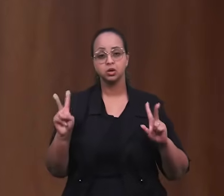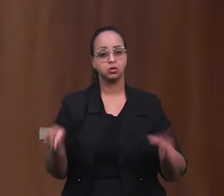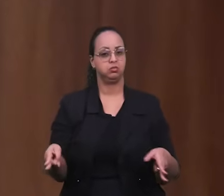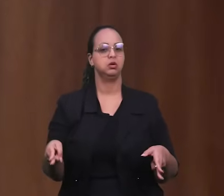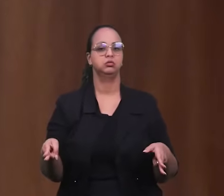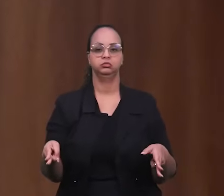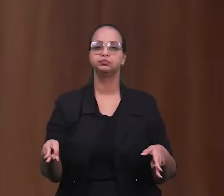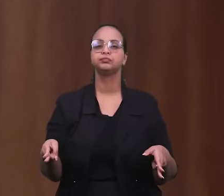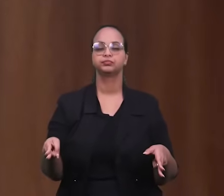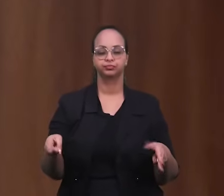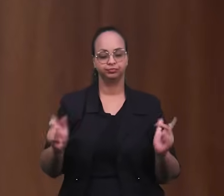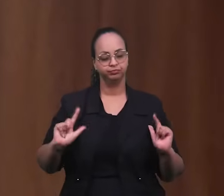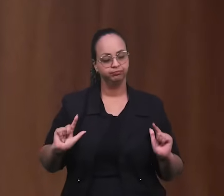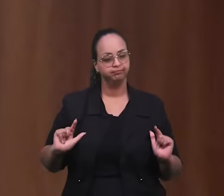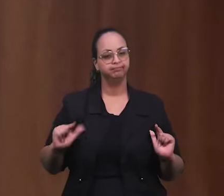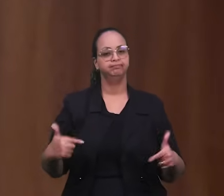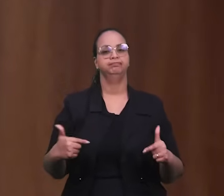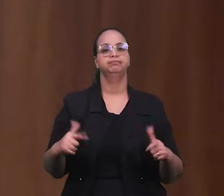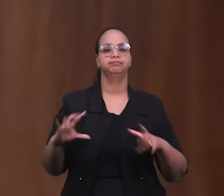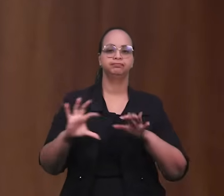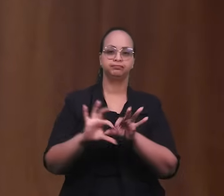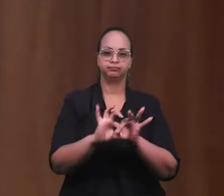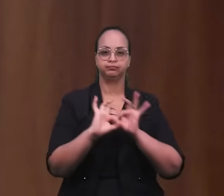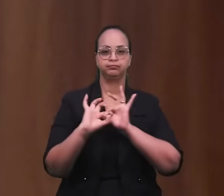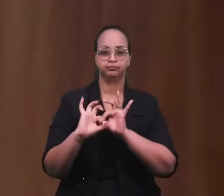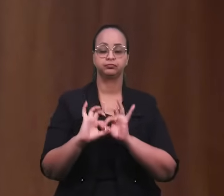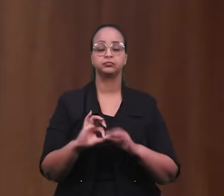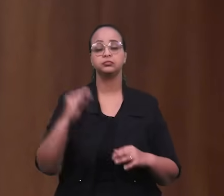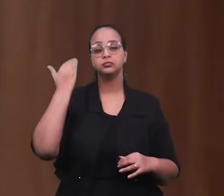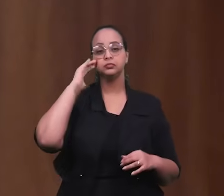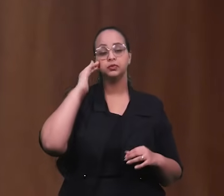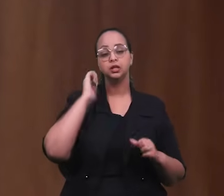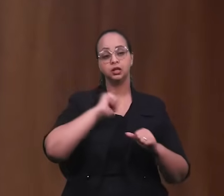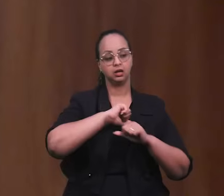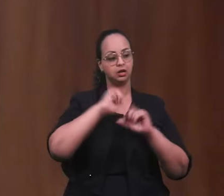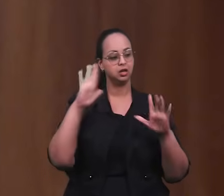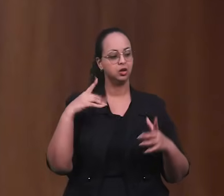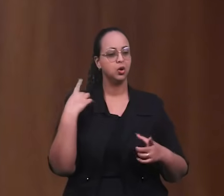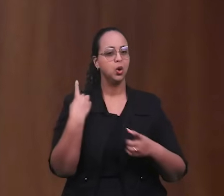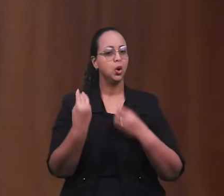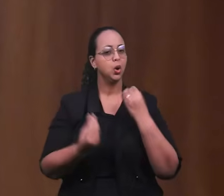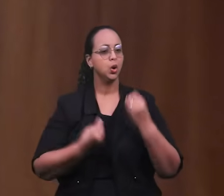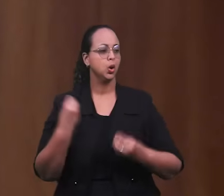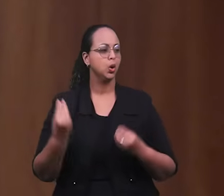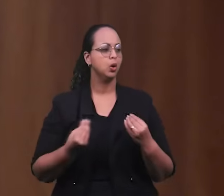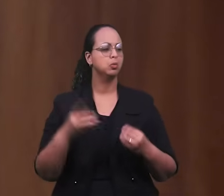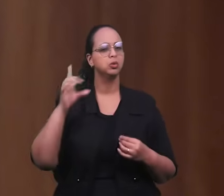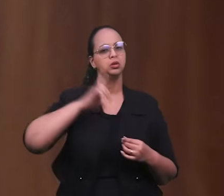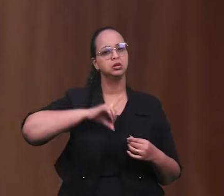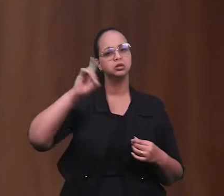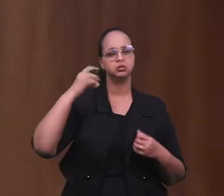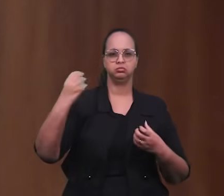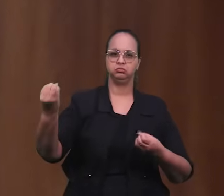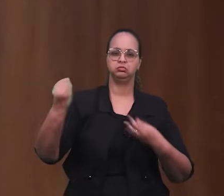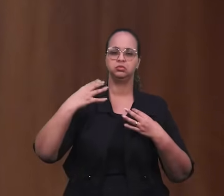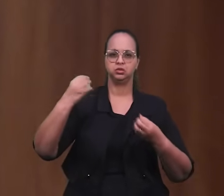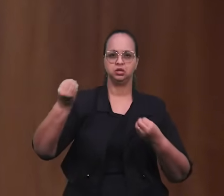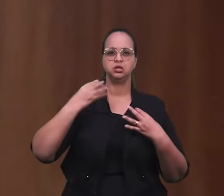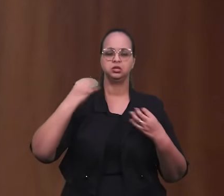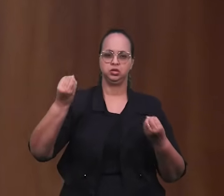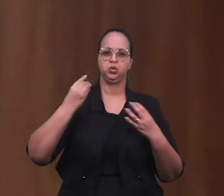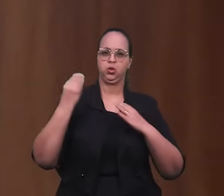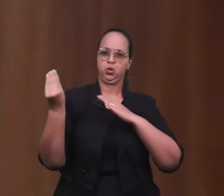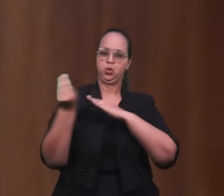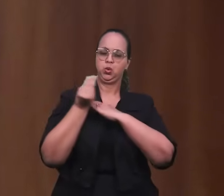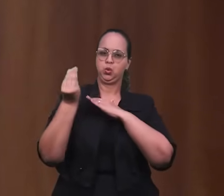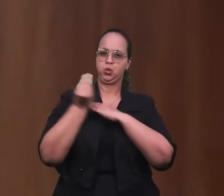obra do Senhor como forma de vida. Então, é o entendimento que nós temos daquilo que o Senhor nos ensinou, para